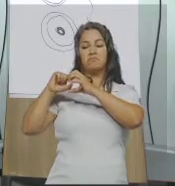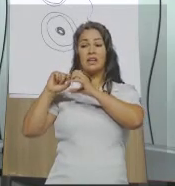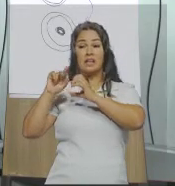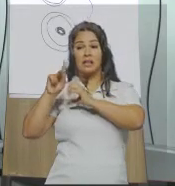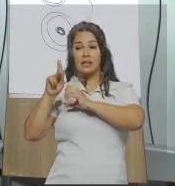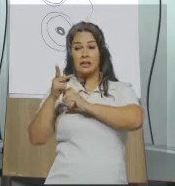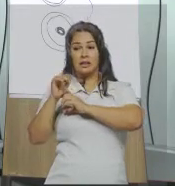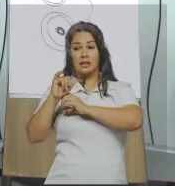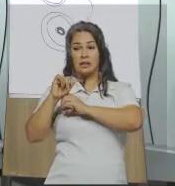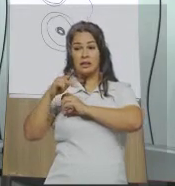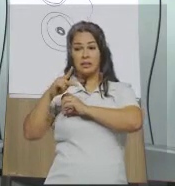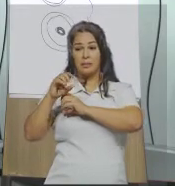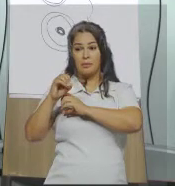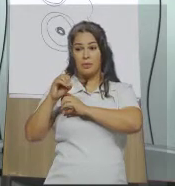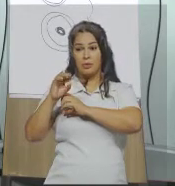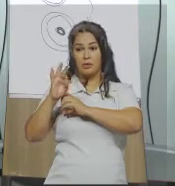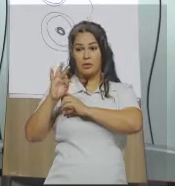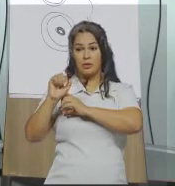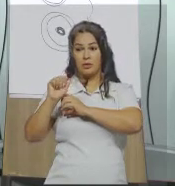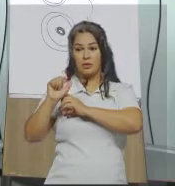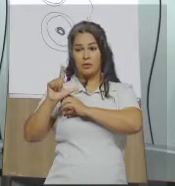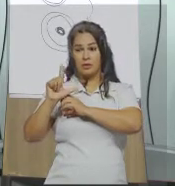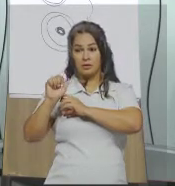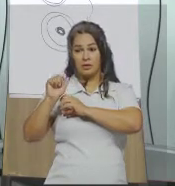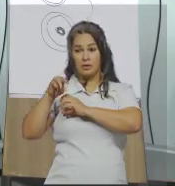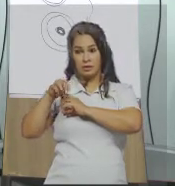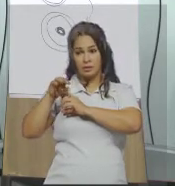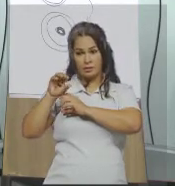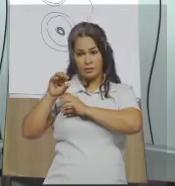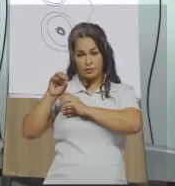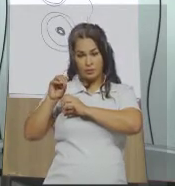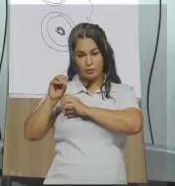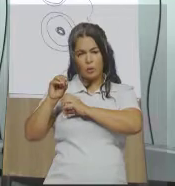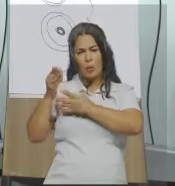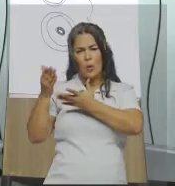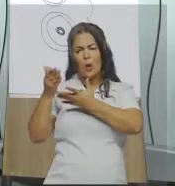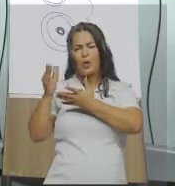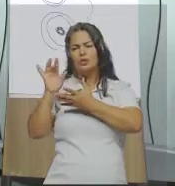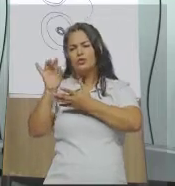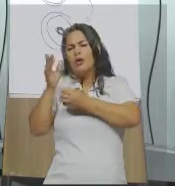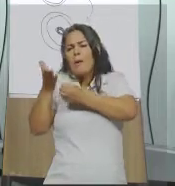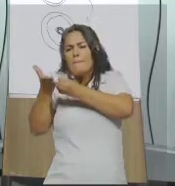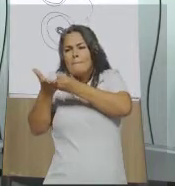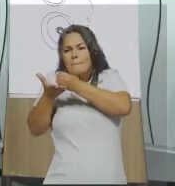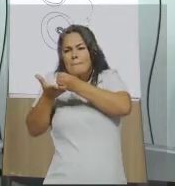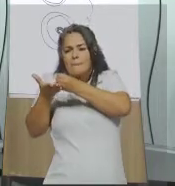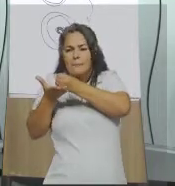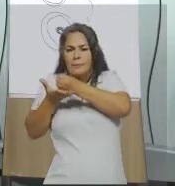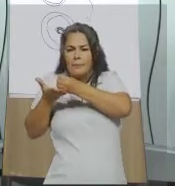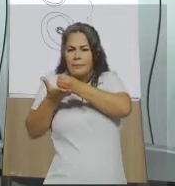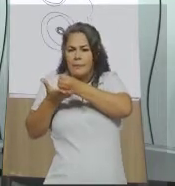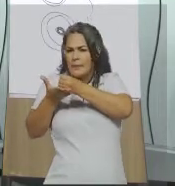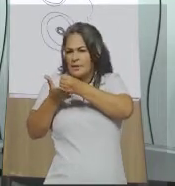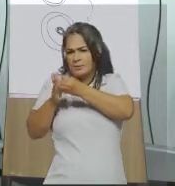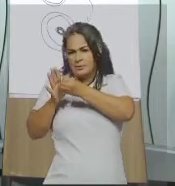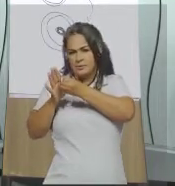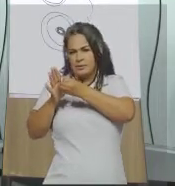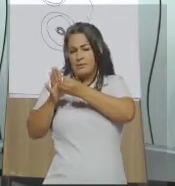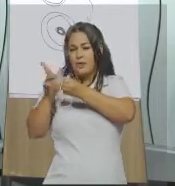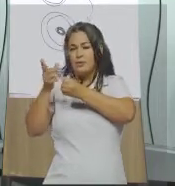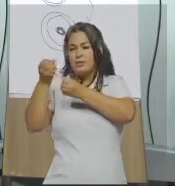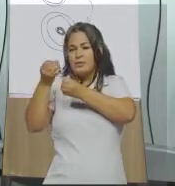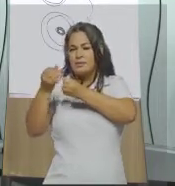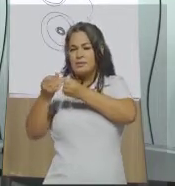que o sistema endócrino ele é um assunto um pouquinho mais extenso. Hoje nós vamos falar basicamente até a hipófise,